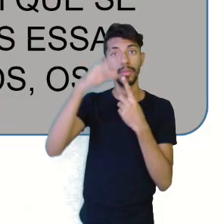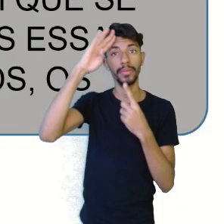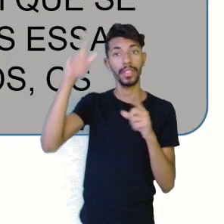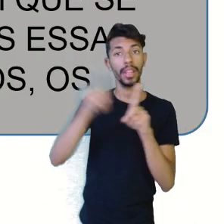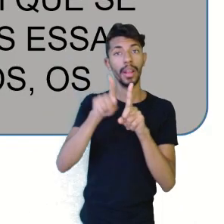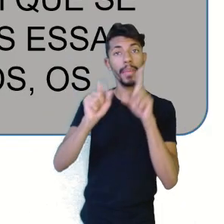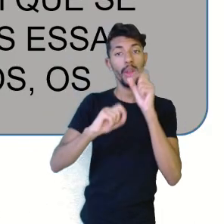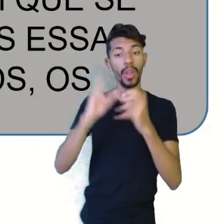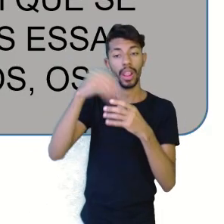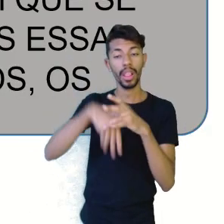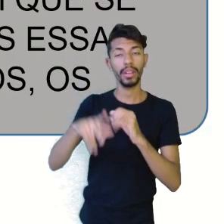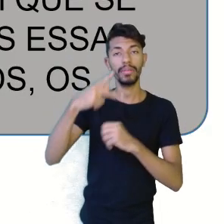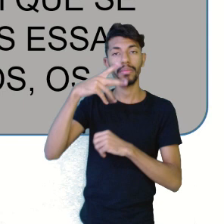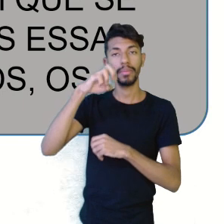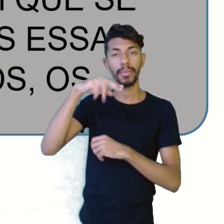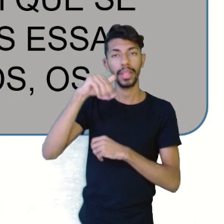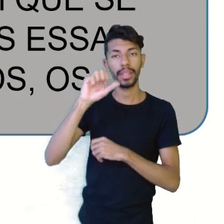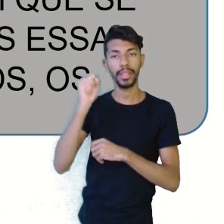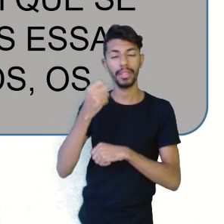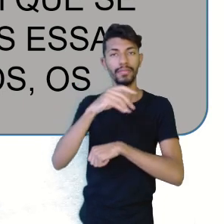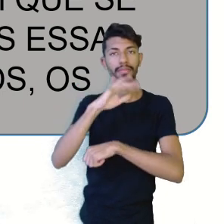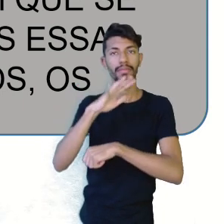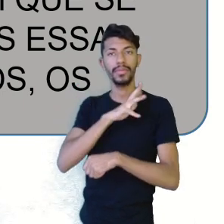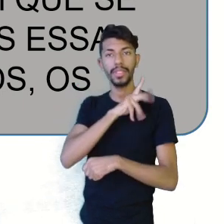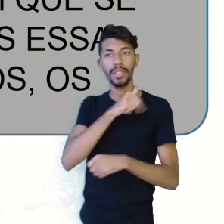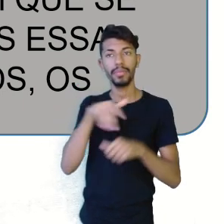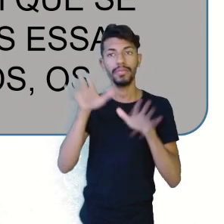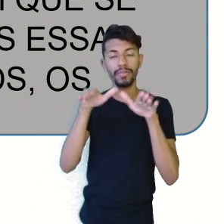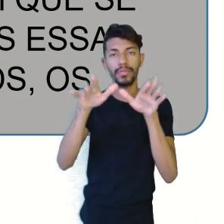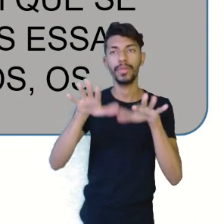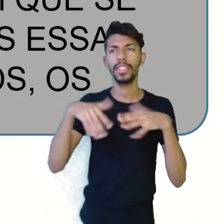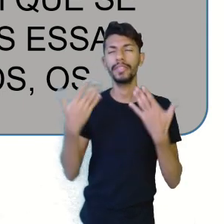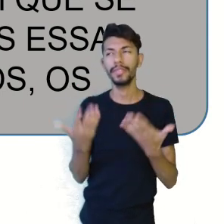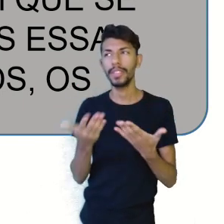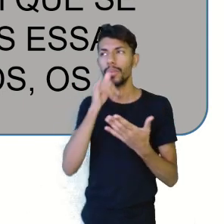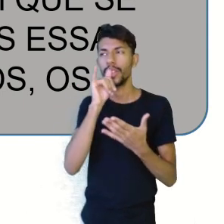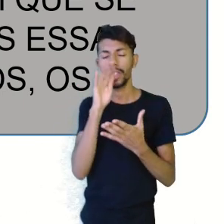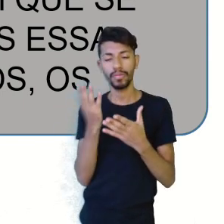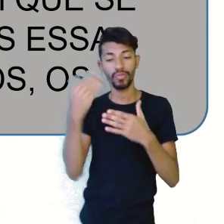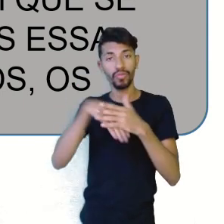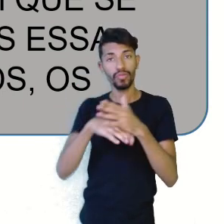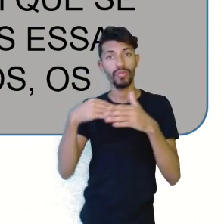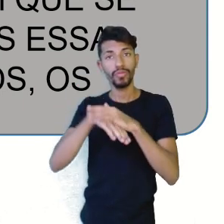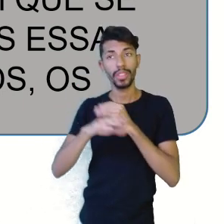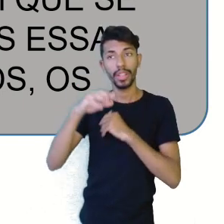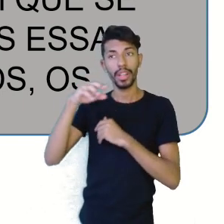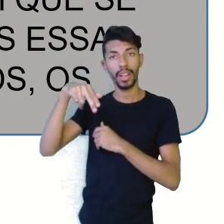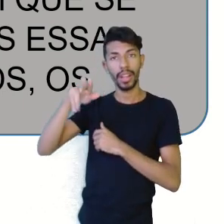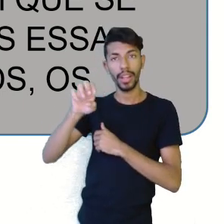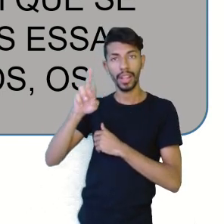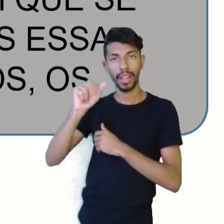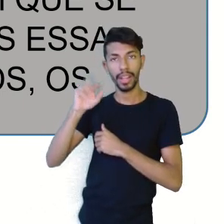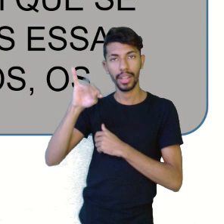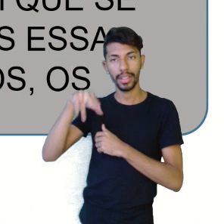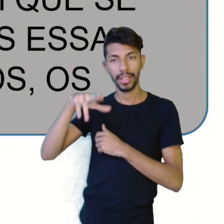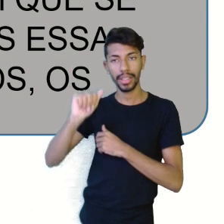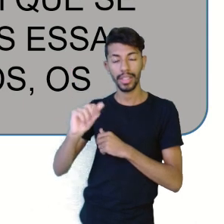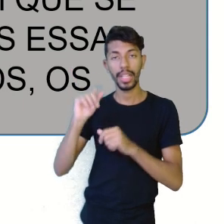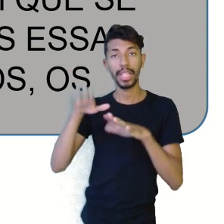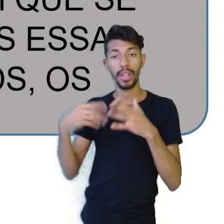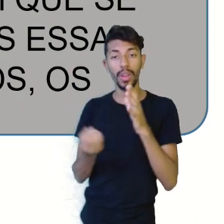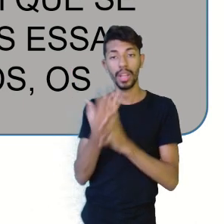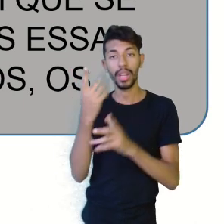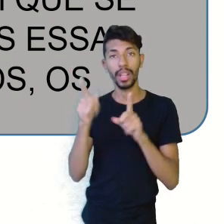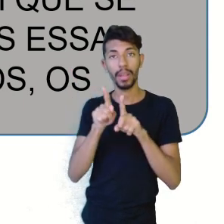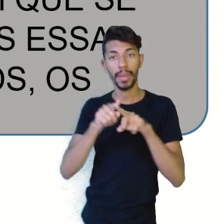continuações da pele em que se acumulou queratina. Nos demais seres, essa substância forma as unhas,